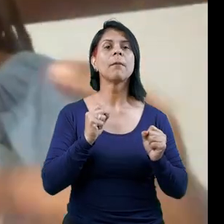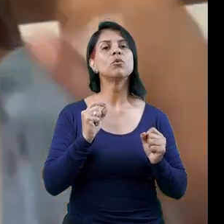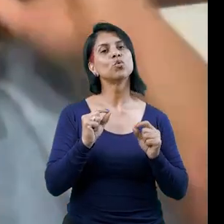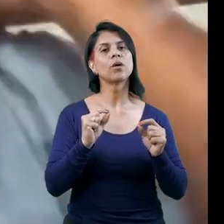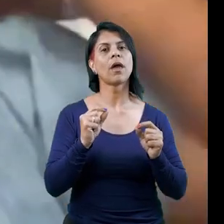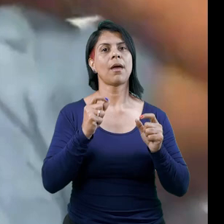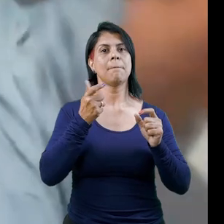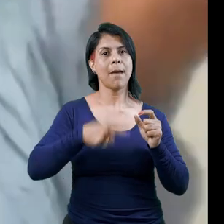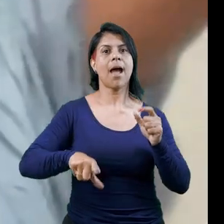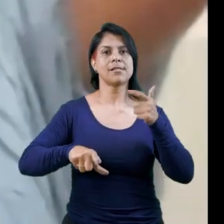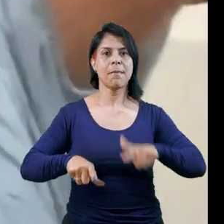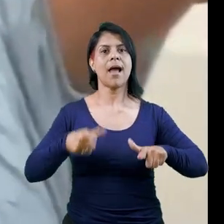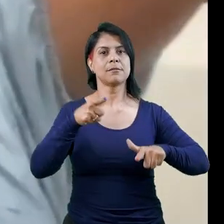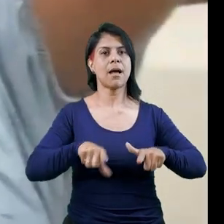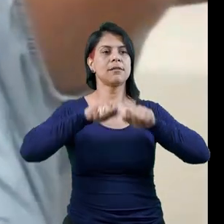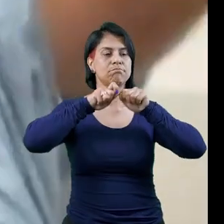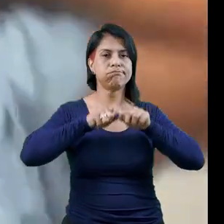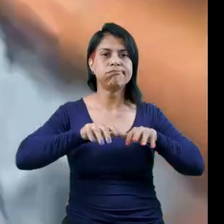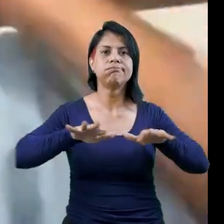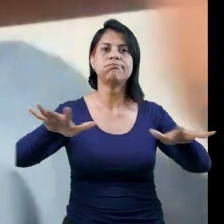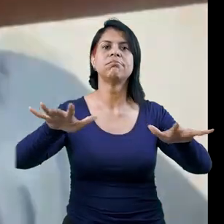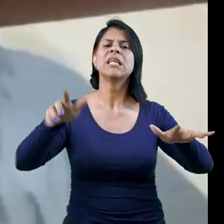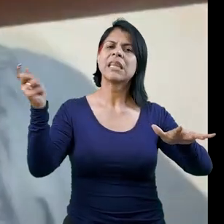multiplicadores, possam ser grandiosos,